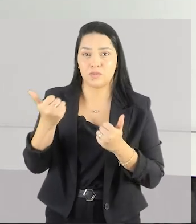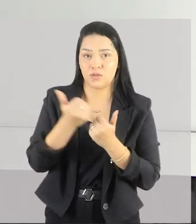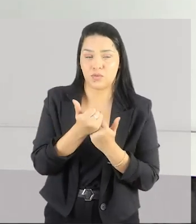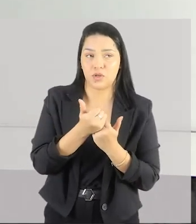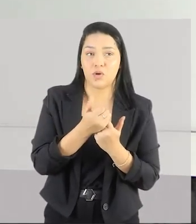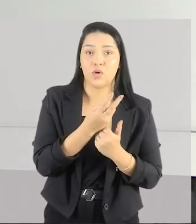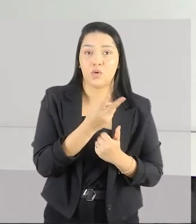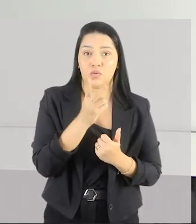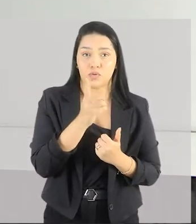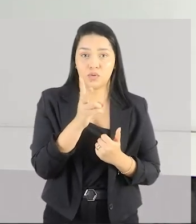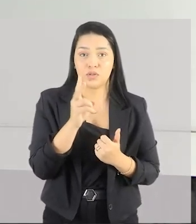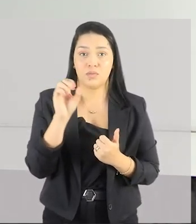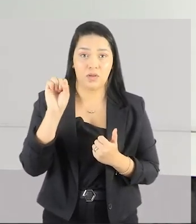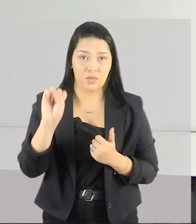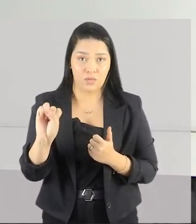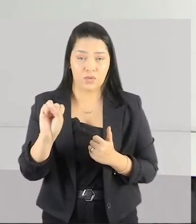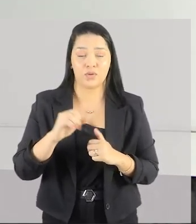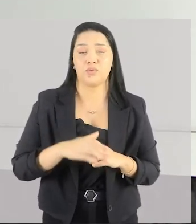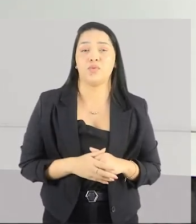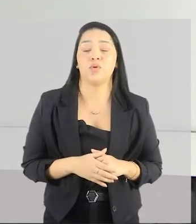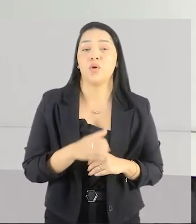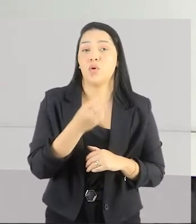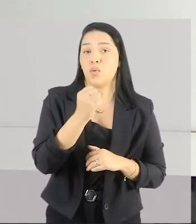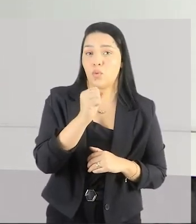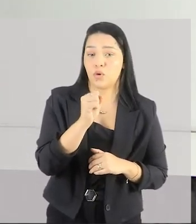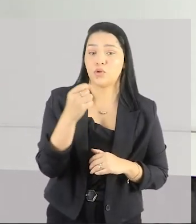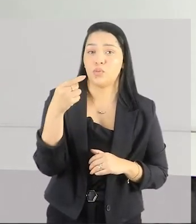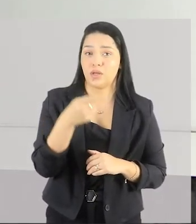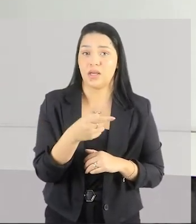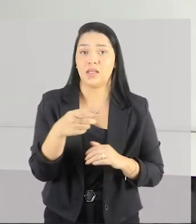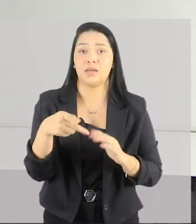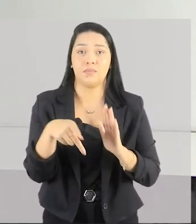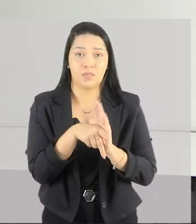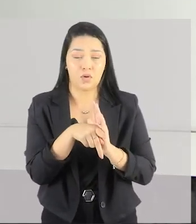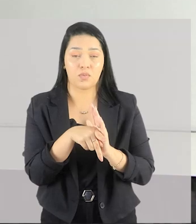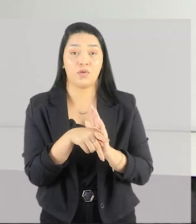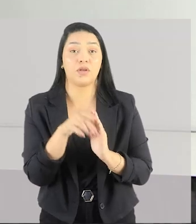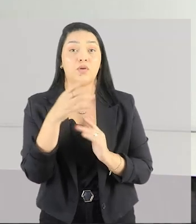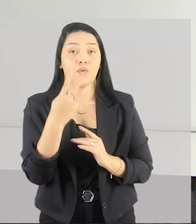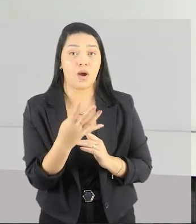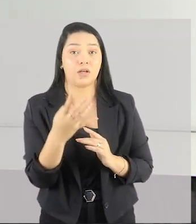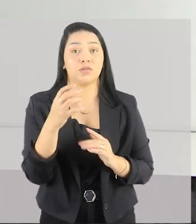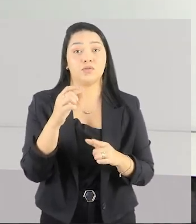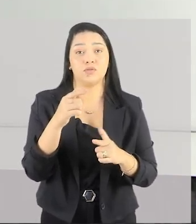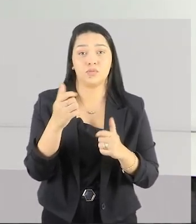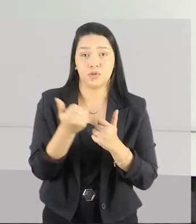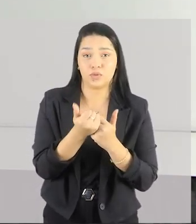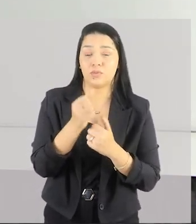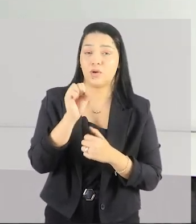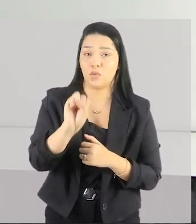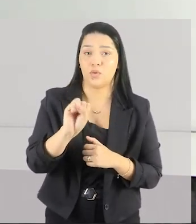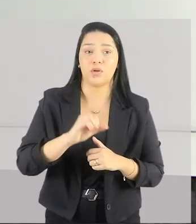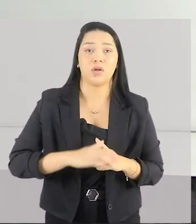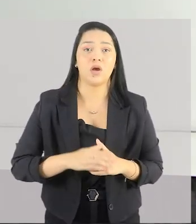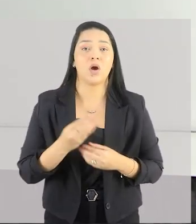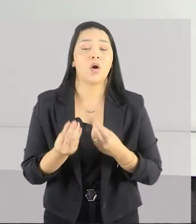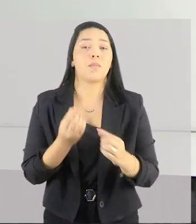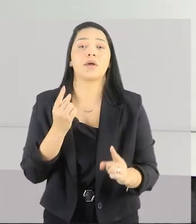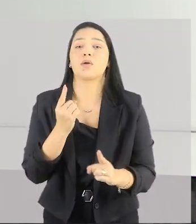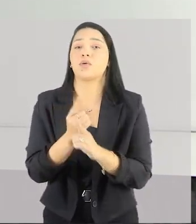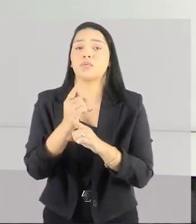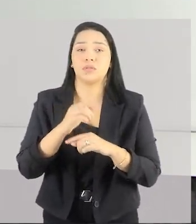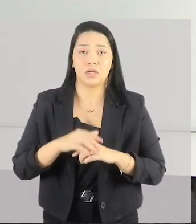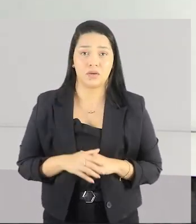o 2 por 8, o 8 por ele mesmo e o 4 por 8. Como é que eu faço para encontrar agora o